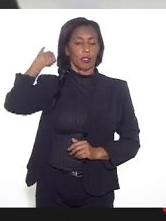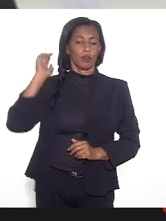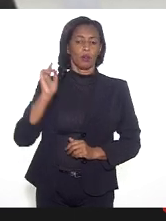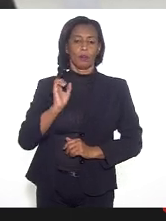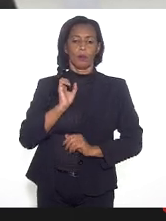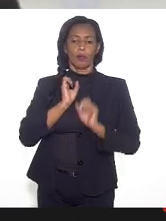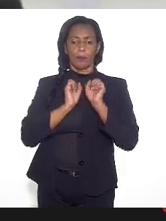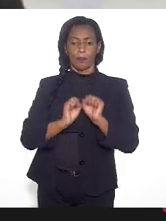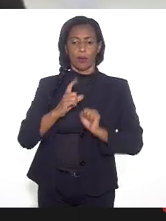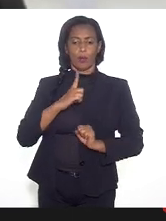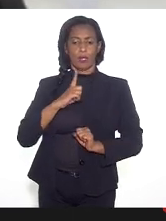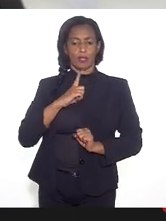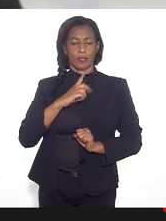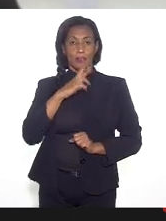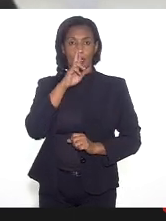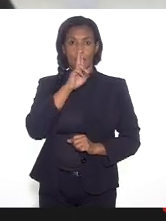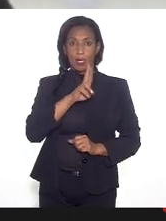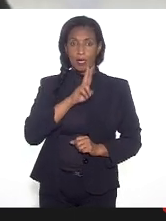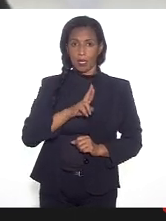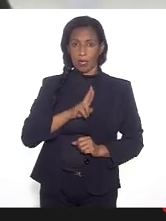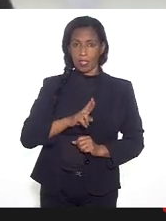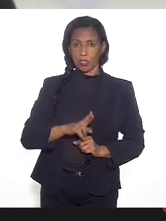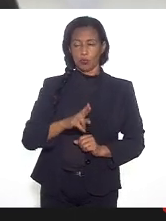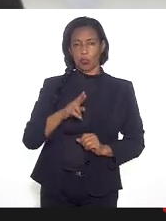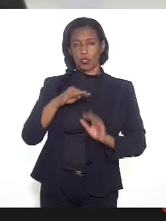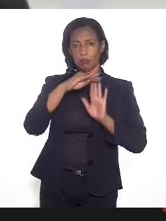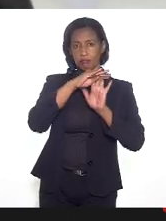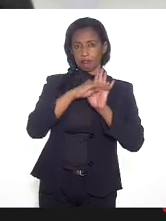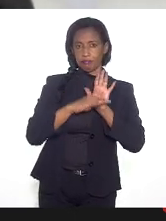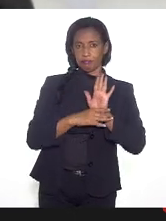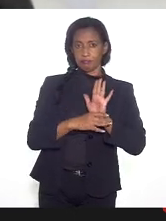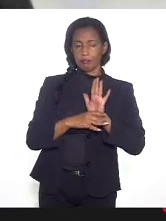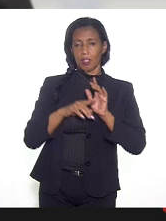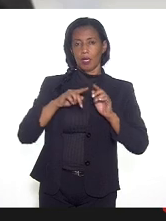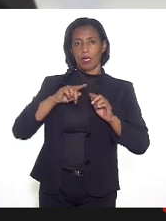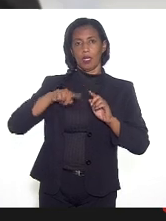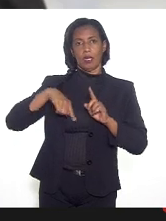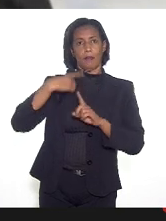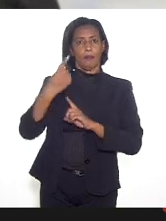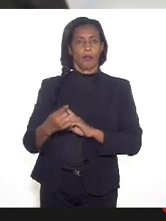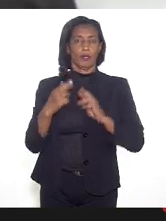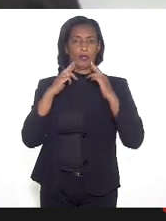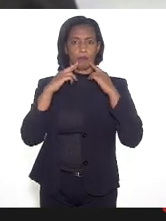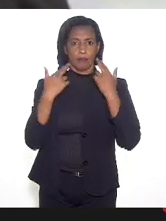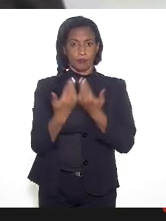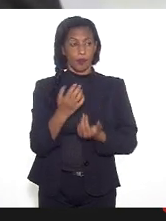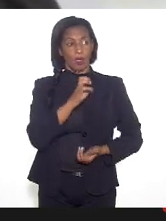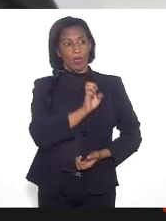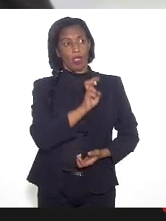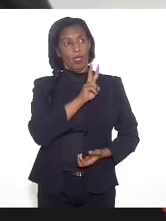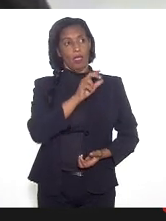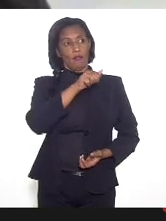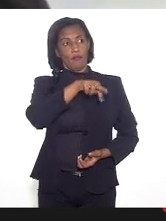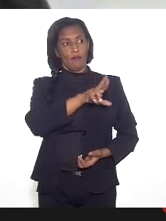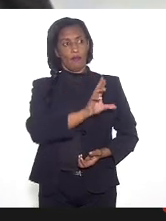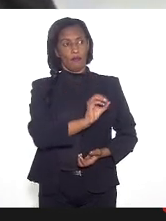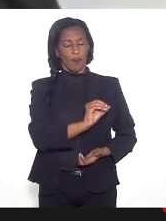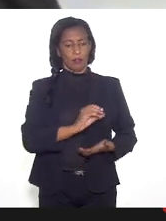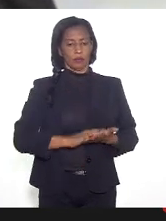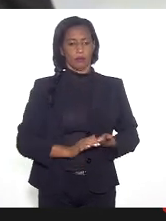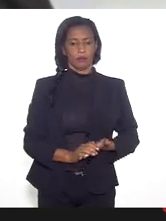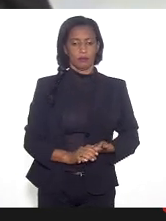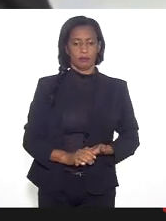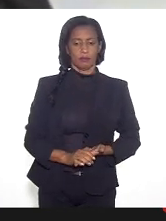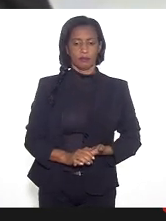as respostas elucidativas por ocasião da próxima reunião. O Evandro pediu a palavra, a gente está em vias de terminar aqui a